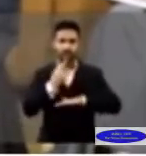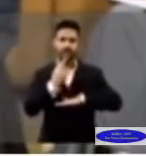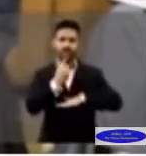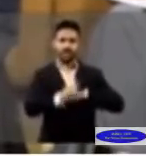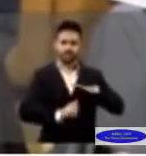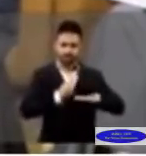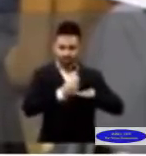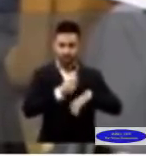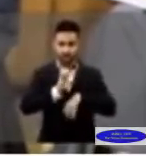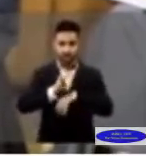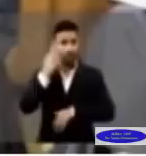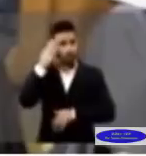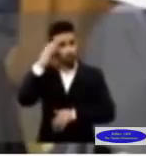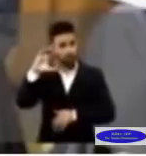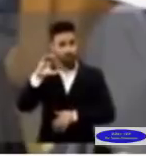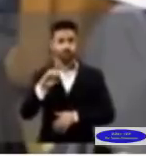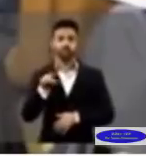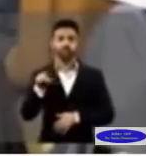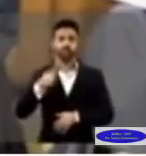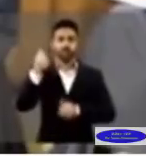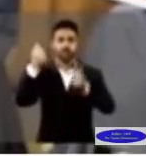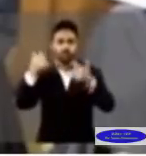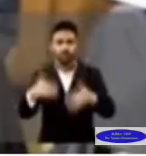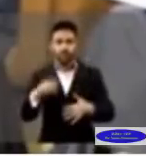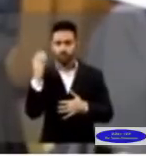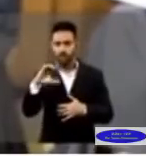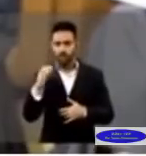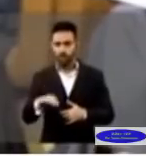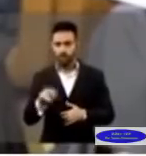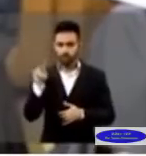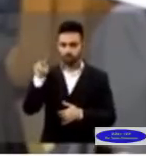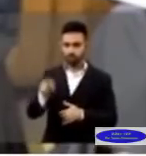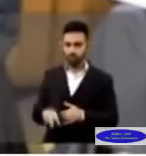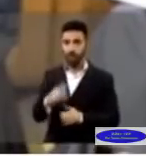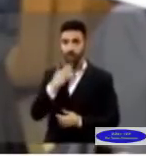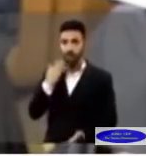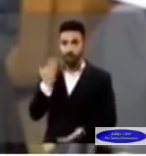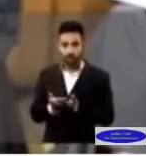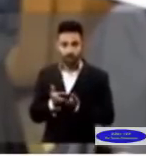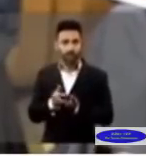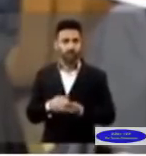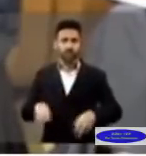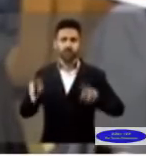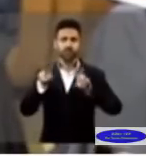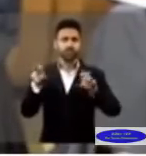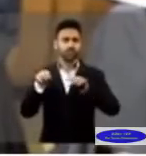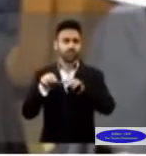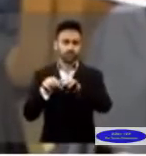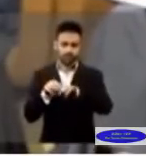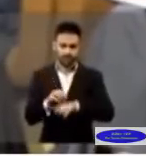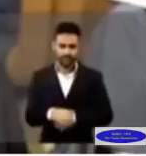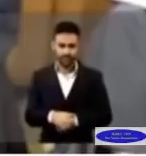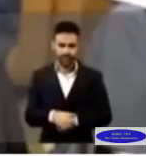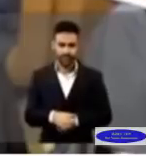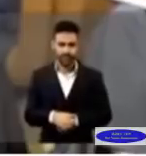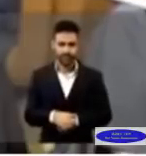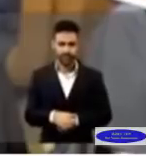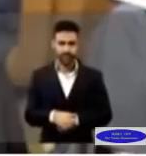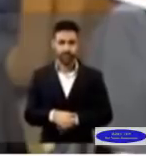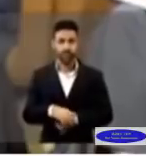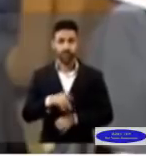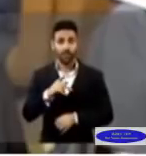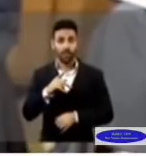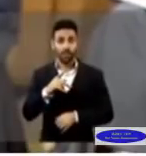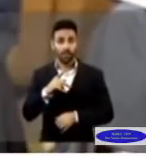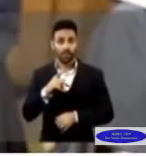do STF, um golpe contra a Operação Lava Jato. Este, senhor presidente, é o estado